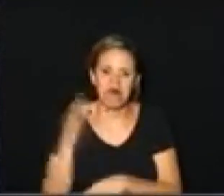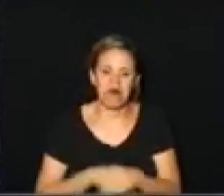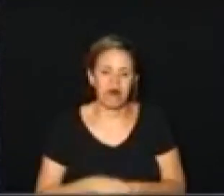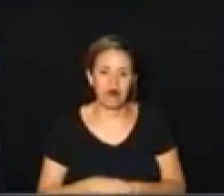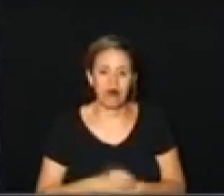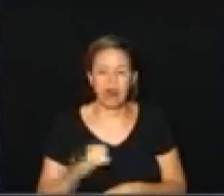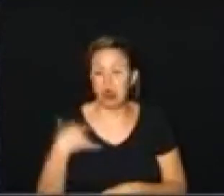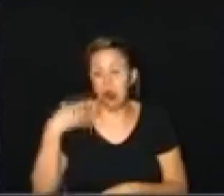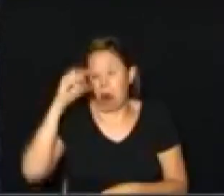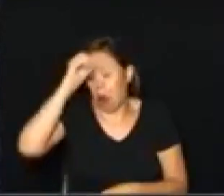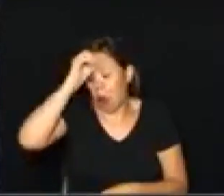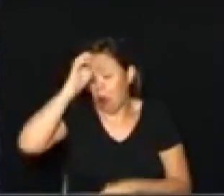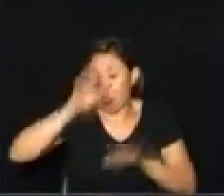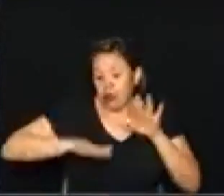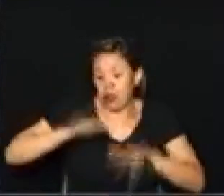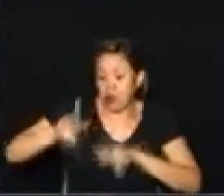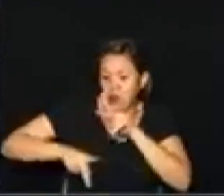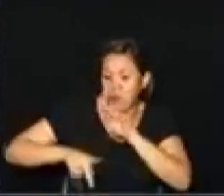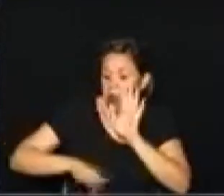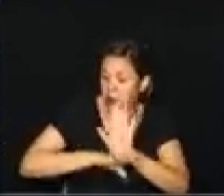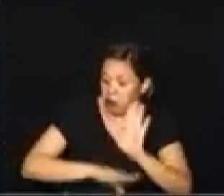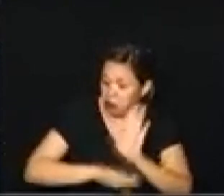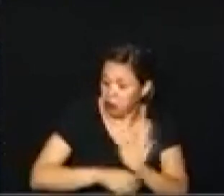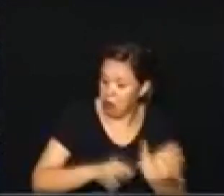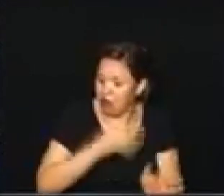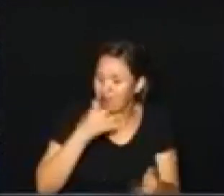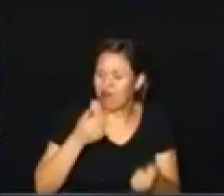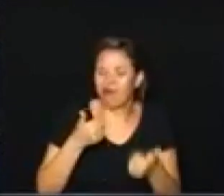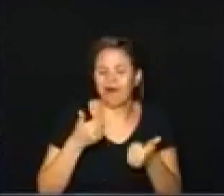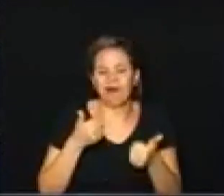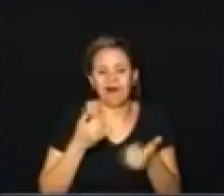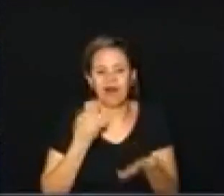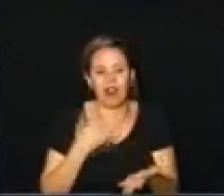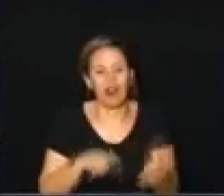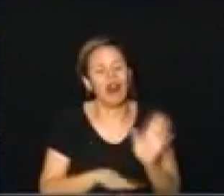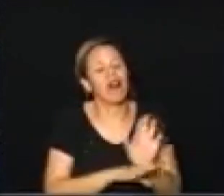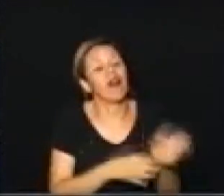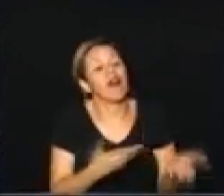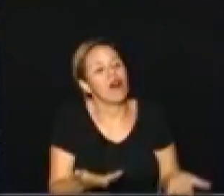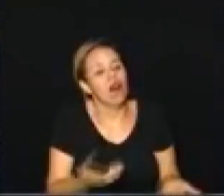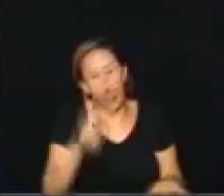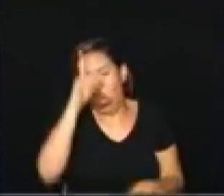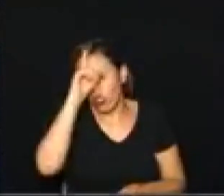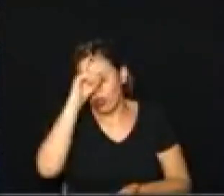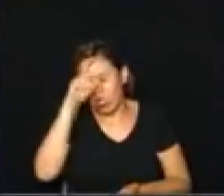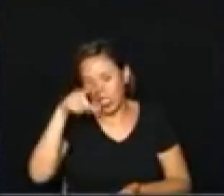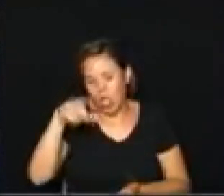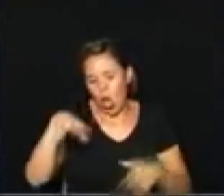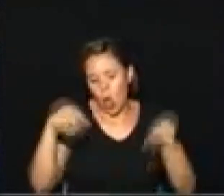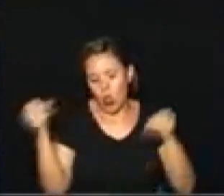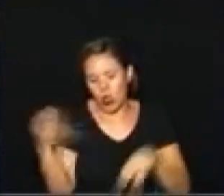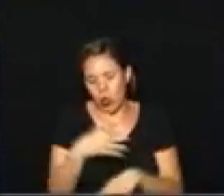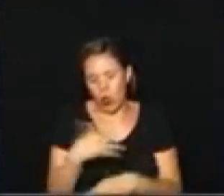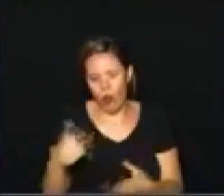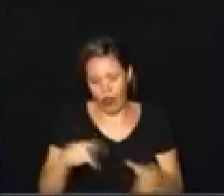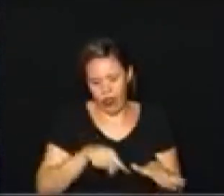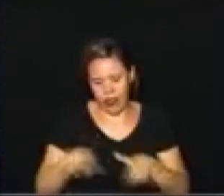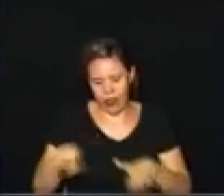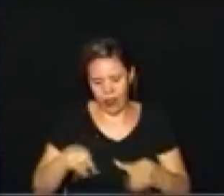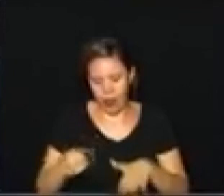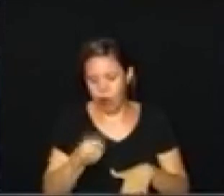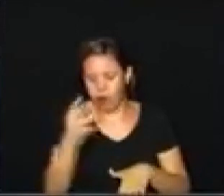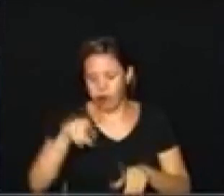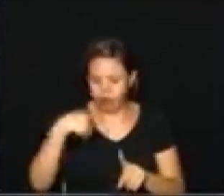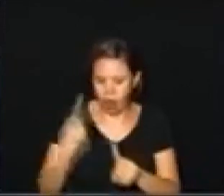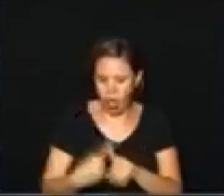sem a gente saber, às vezes a gente não sabe exatamente quem está contribuindo. Mas o hospital de campanha, nessa semana, se ampliam mais